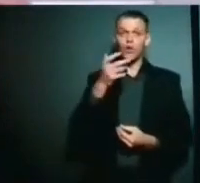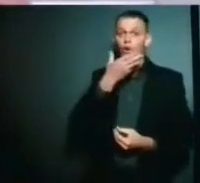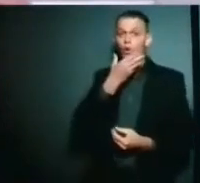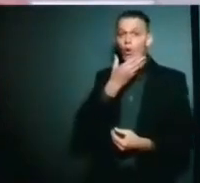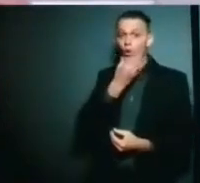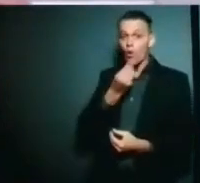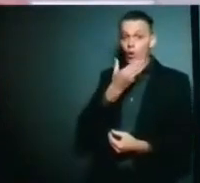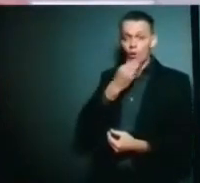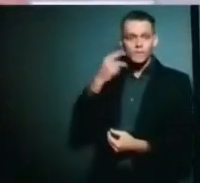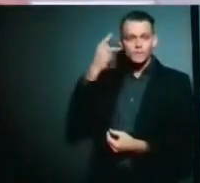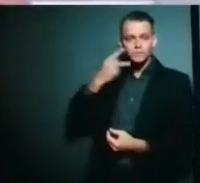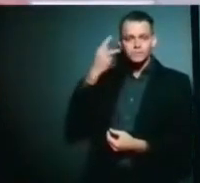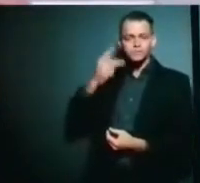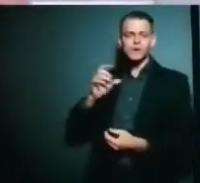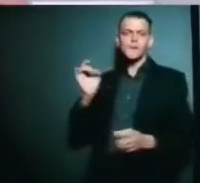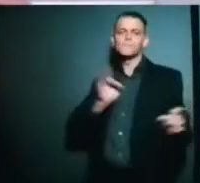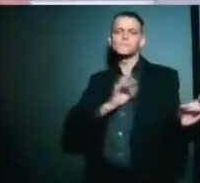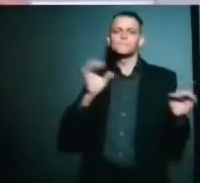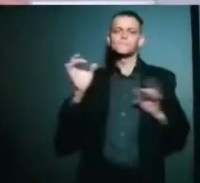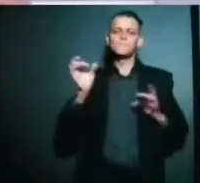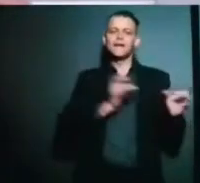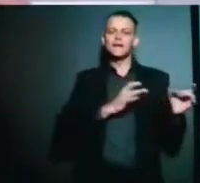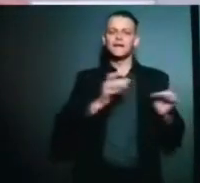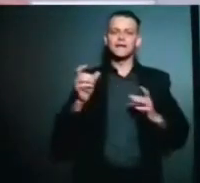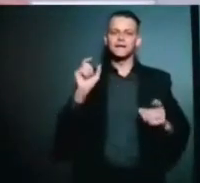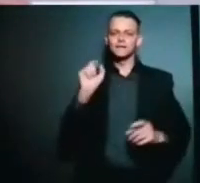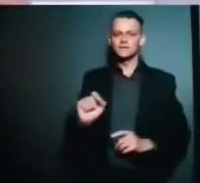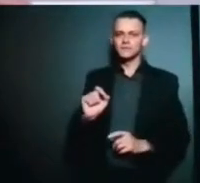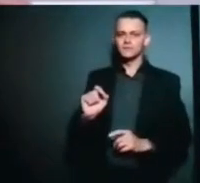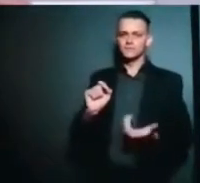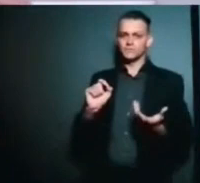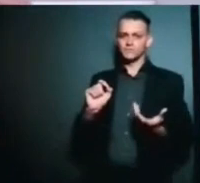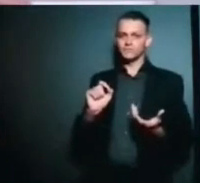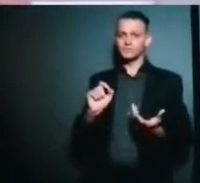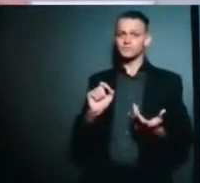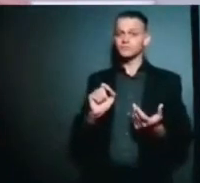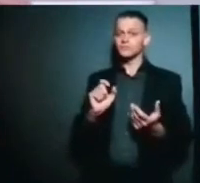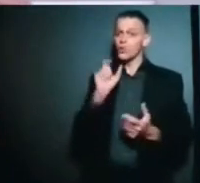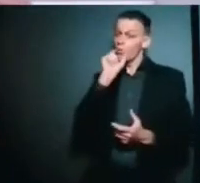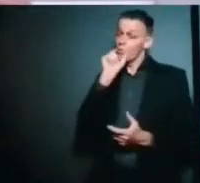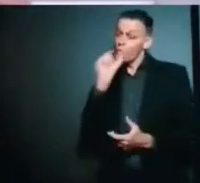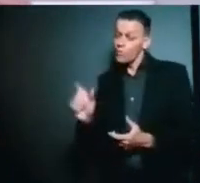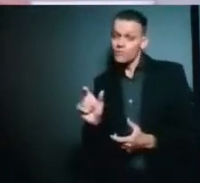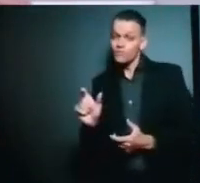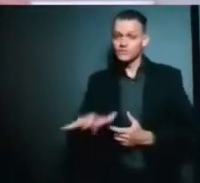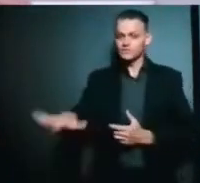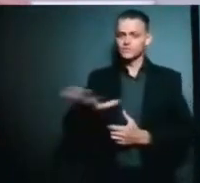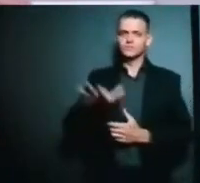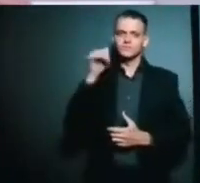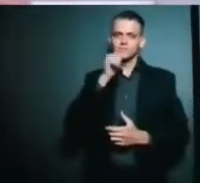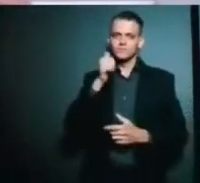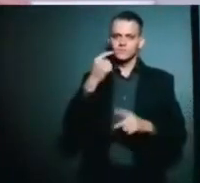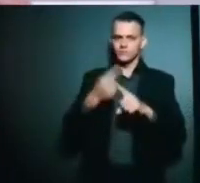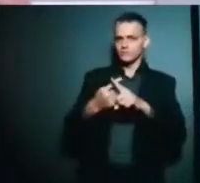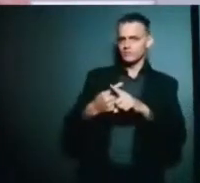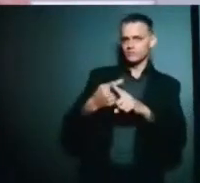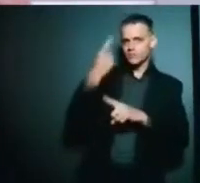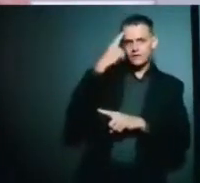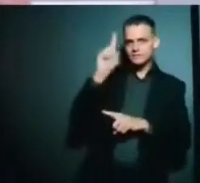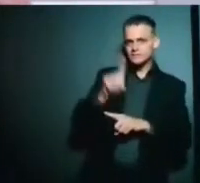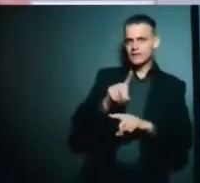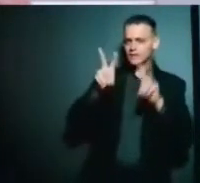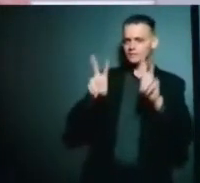parlamentares homens têm medo de desagradar o público feminino, que eles acreditam ser desentendido a respeito do